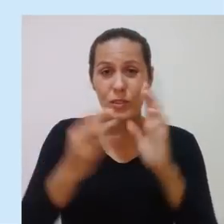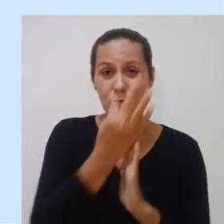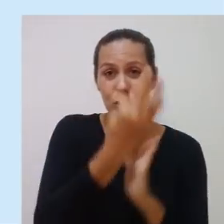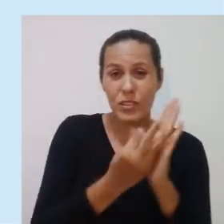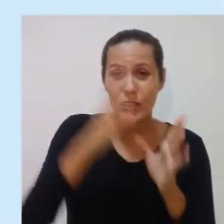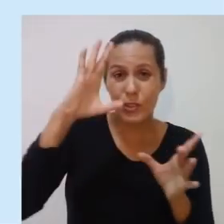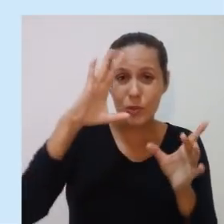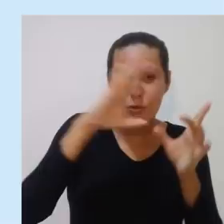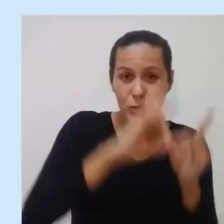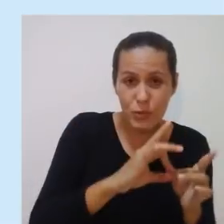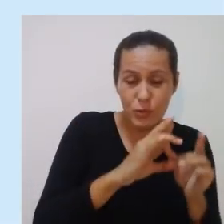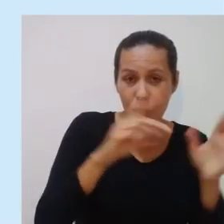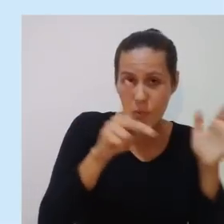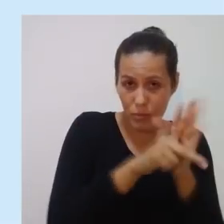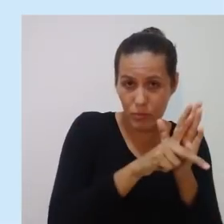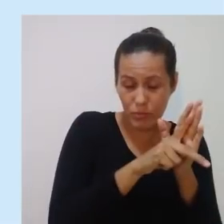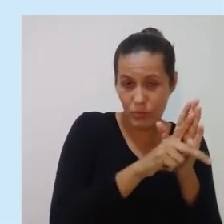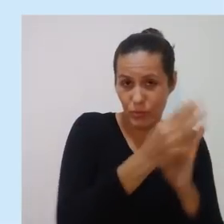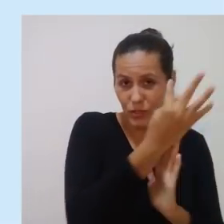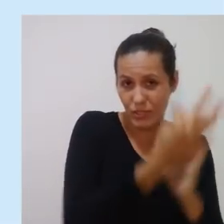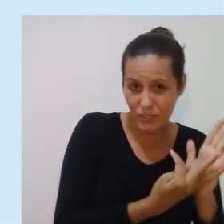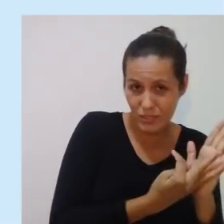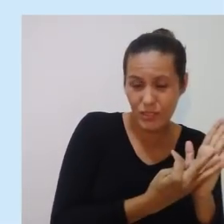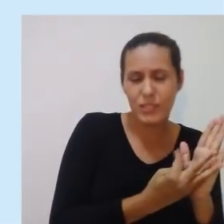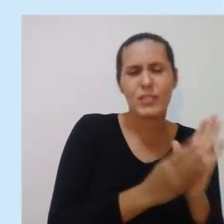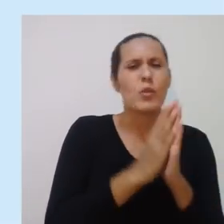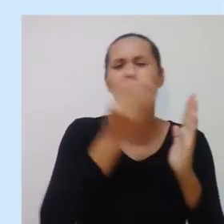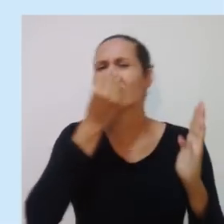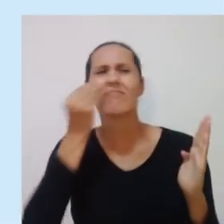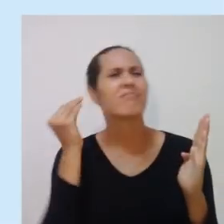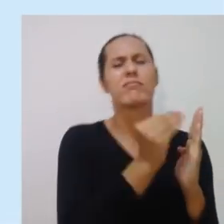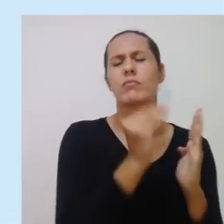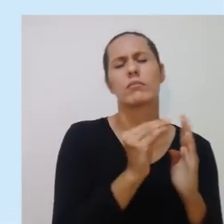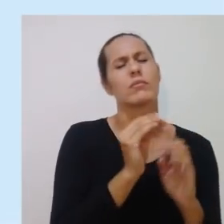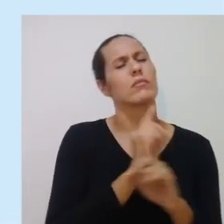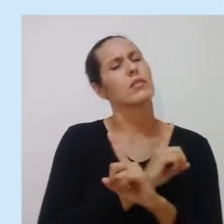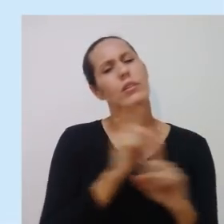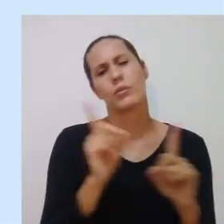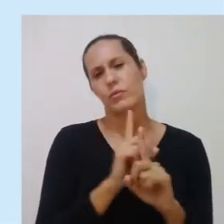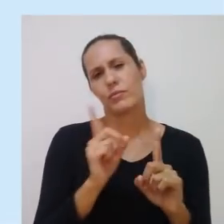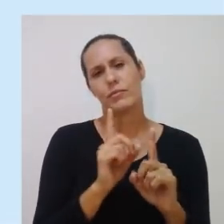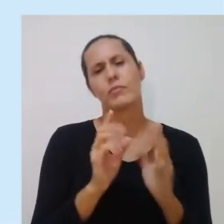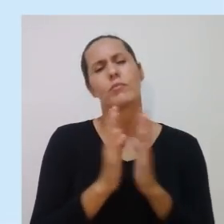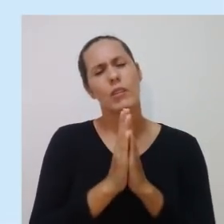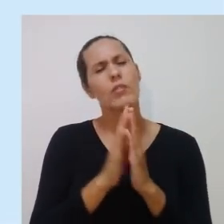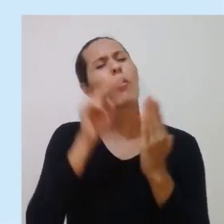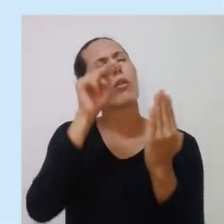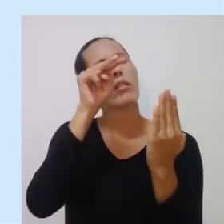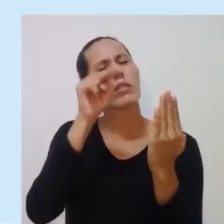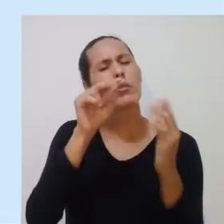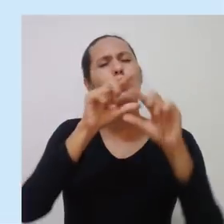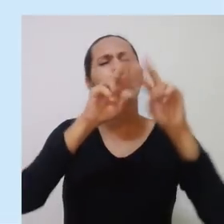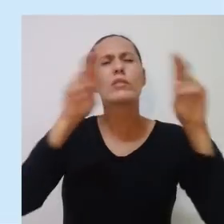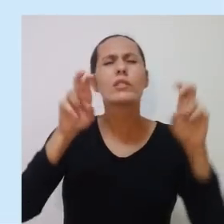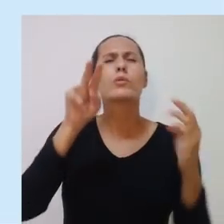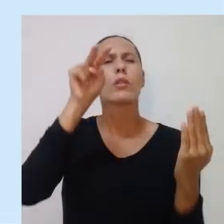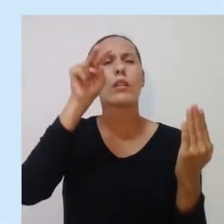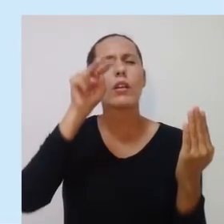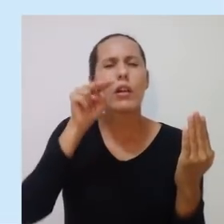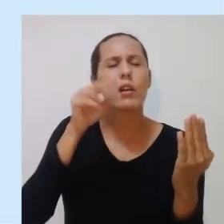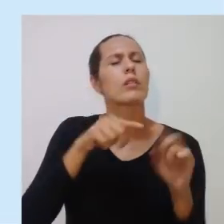do texto, e faz parte do texto, sim, não despreze-o. Não despreze o título, leia com